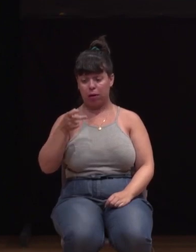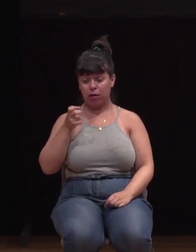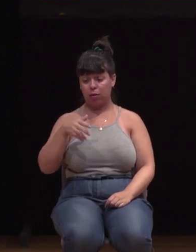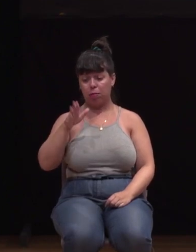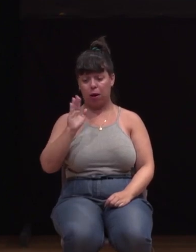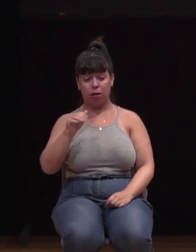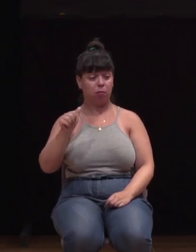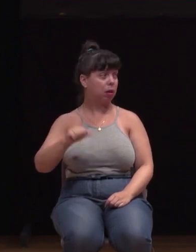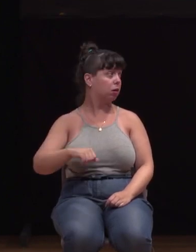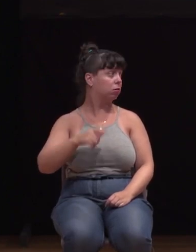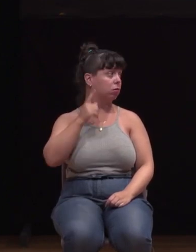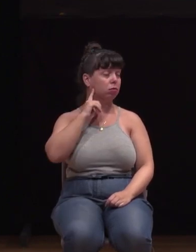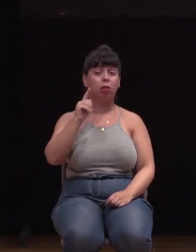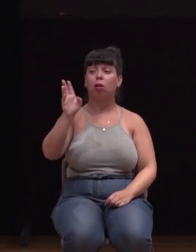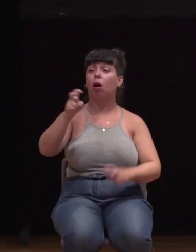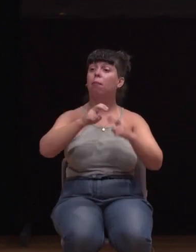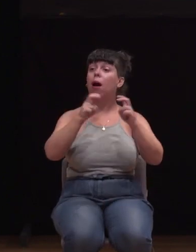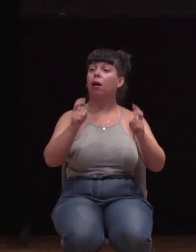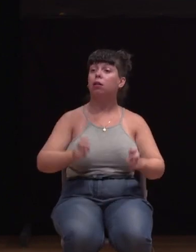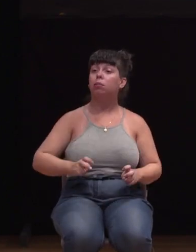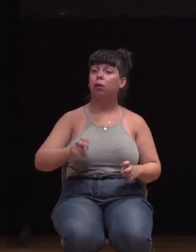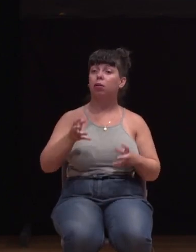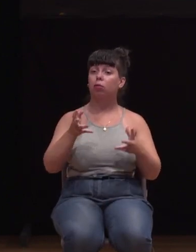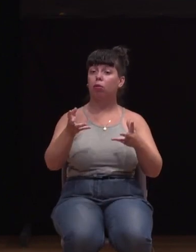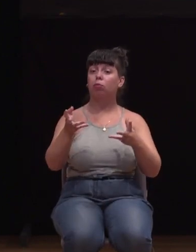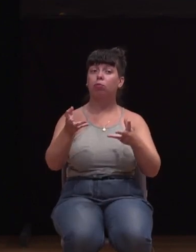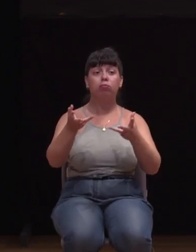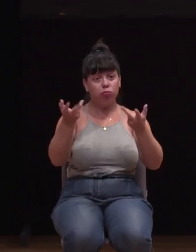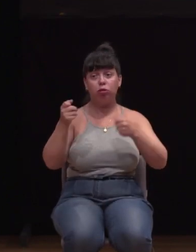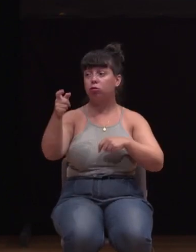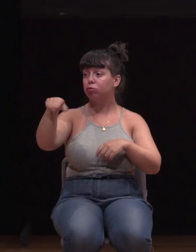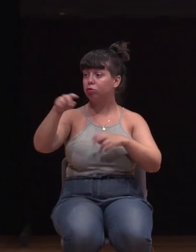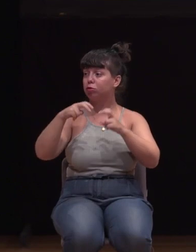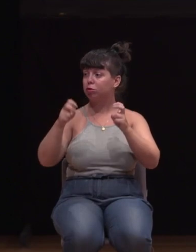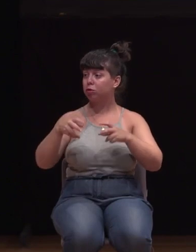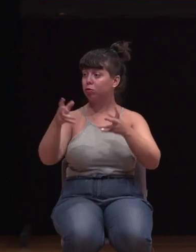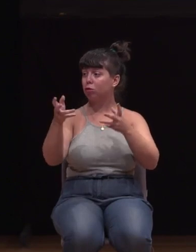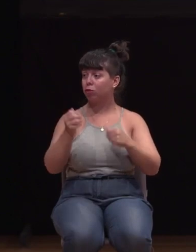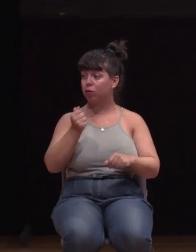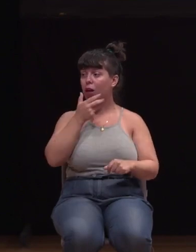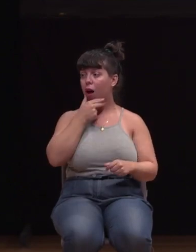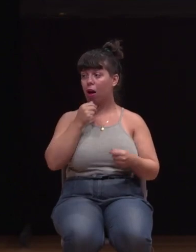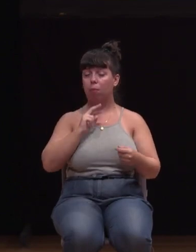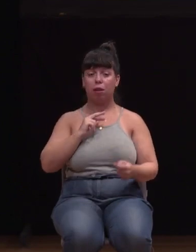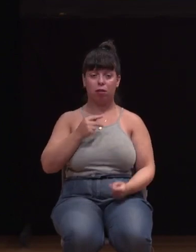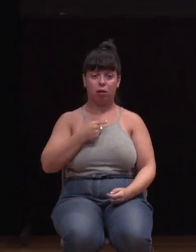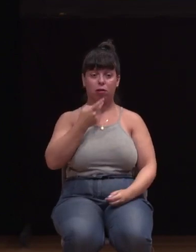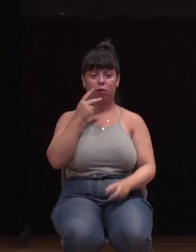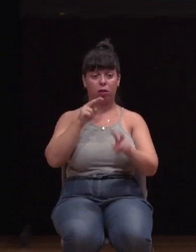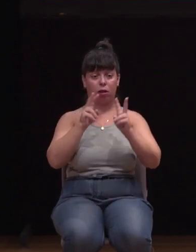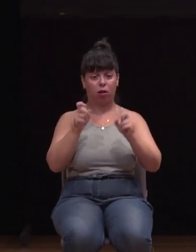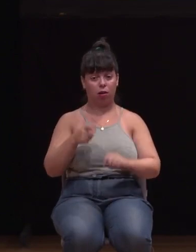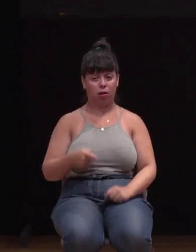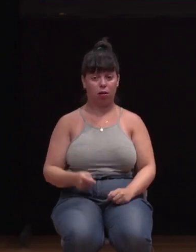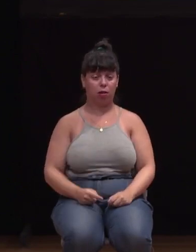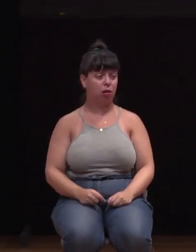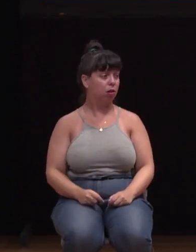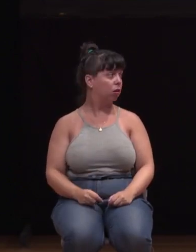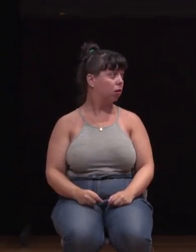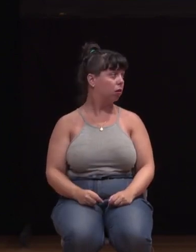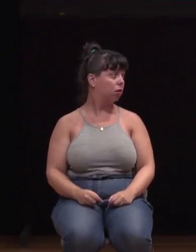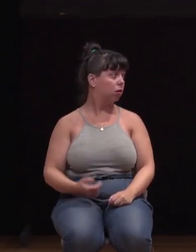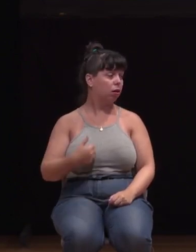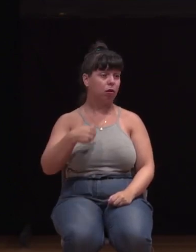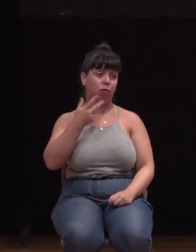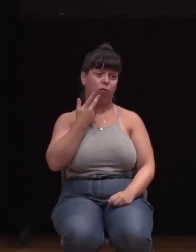Aí, MASP, fica o convite para a gente fazer esse debate, convidar os homens trans para poder falar sobre isso, né? Eu falo do que